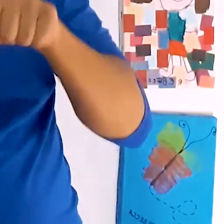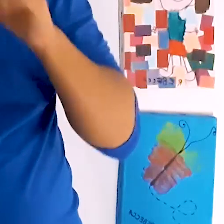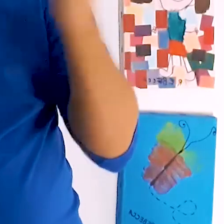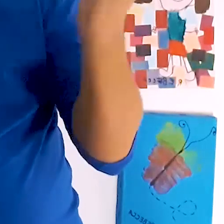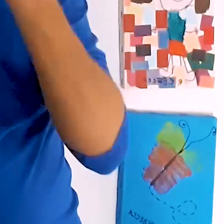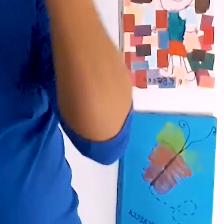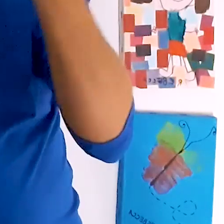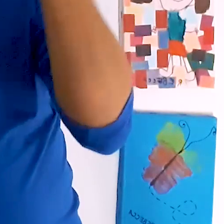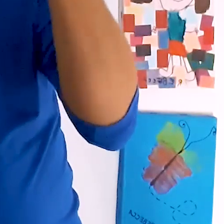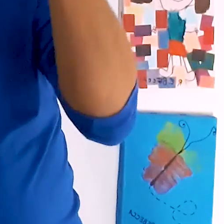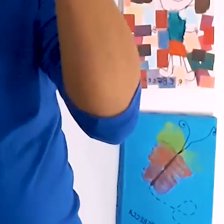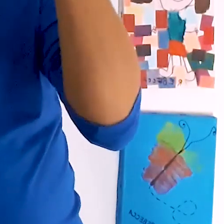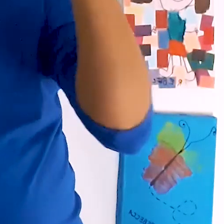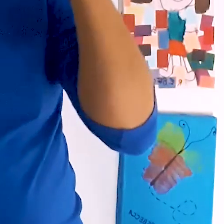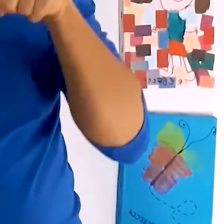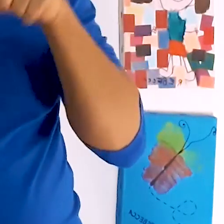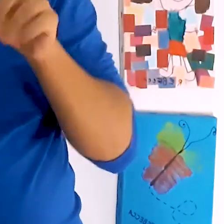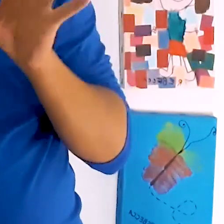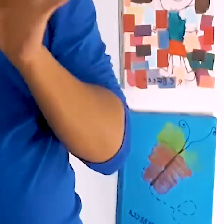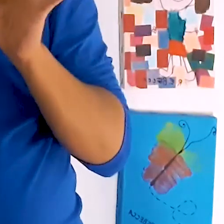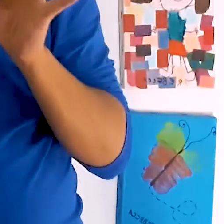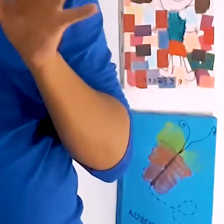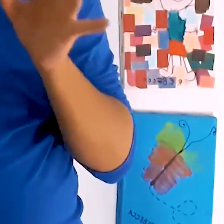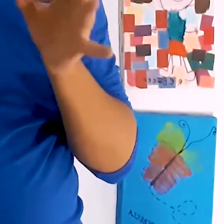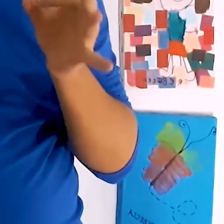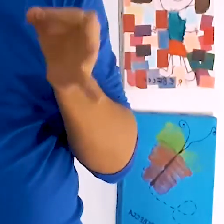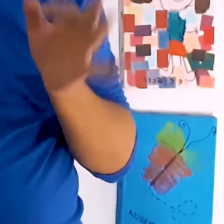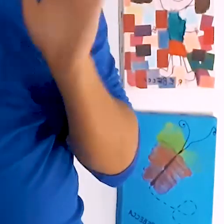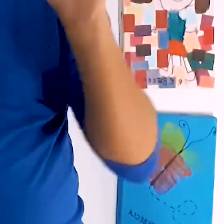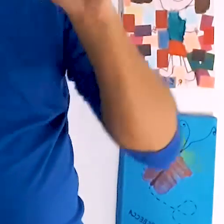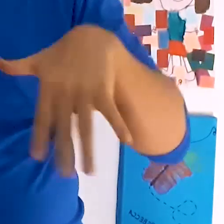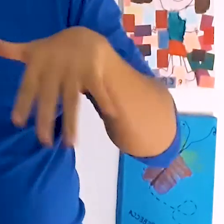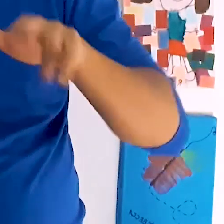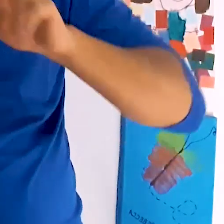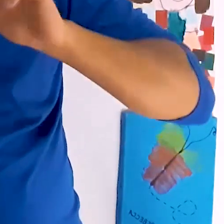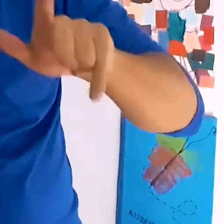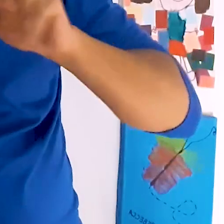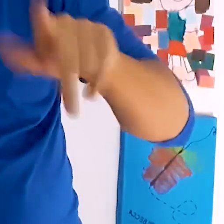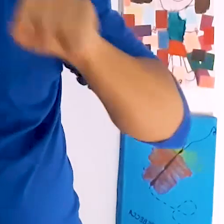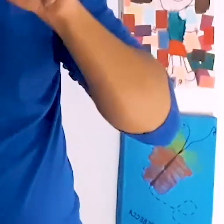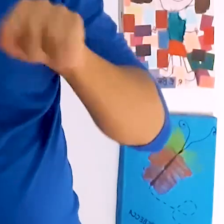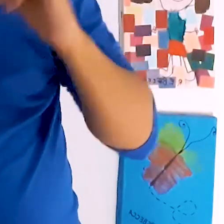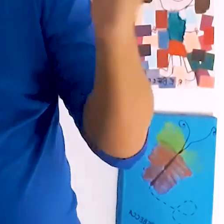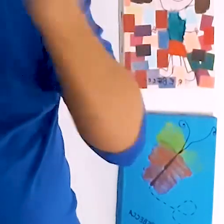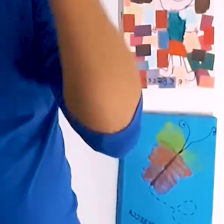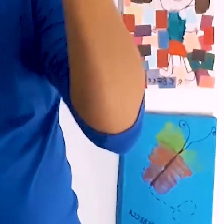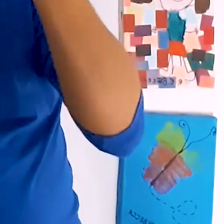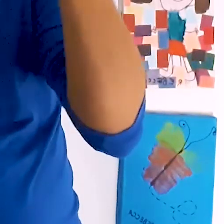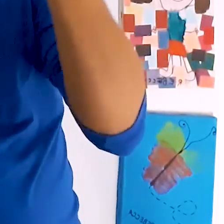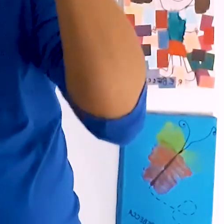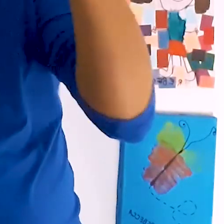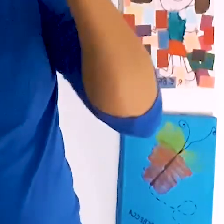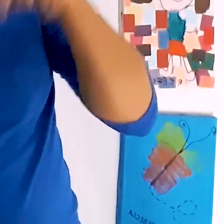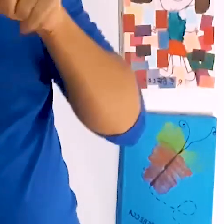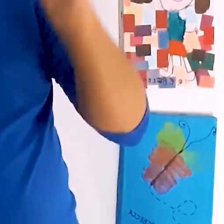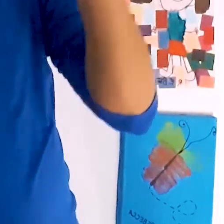roda. Que não foi nada simples ou sem relevância, não, foi importante